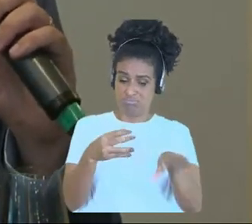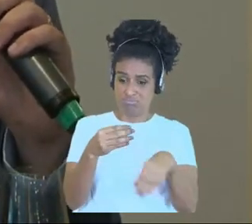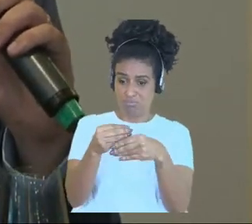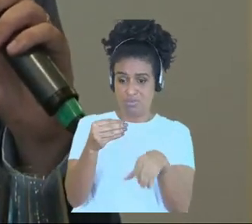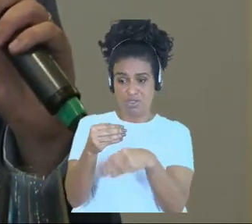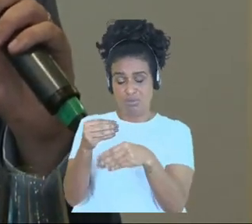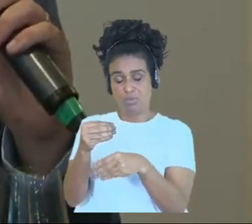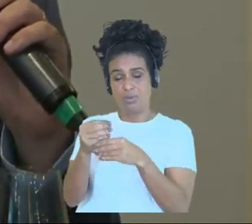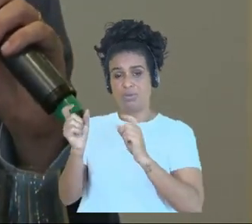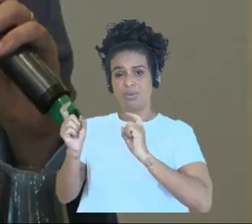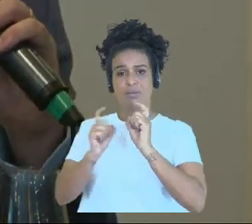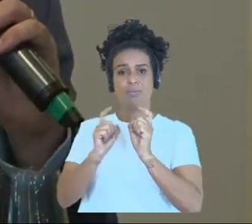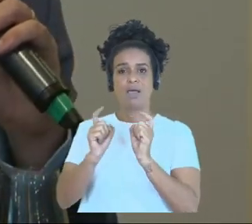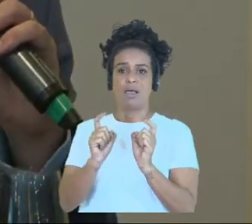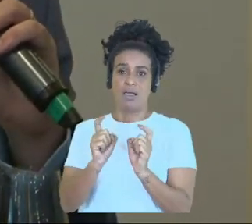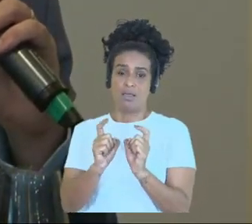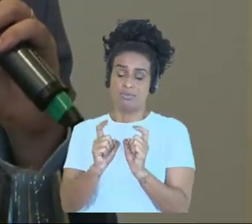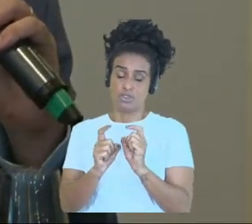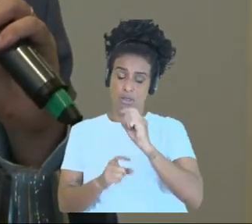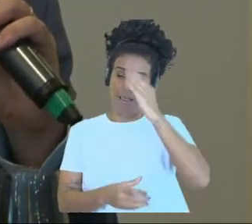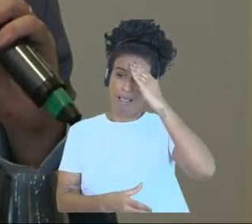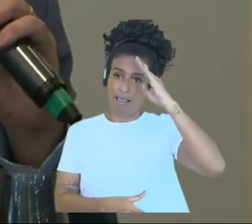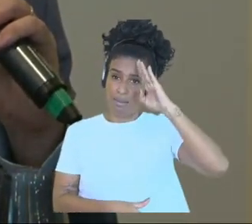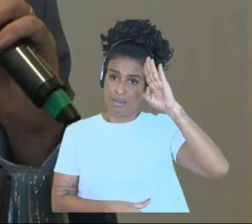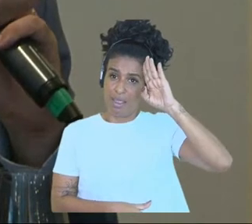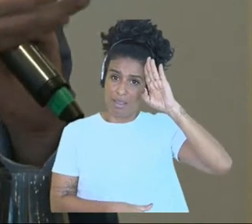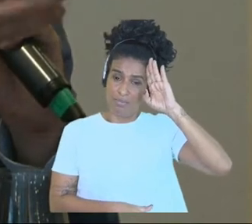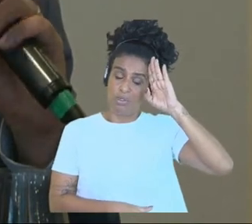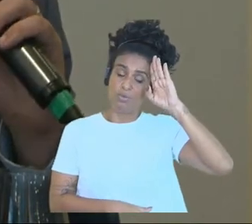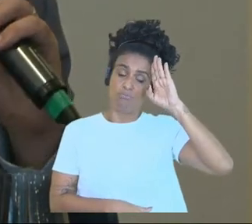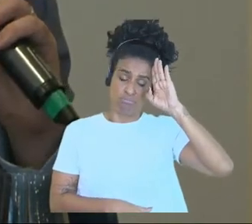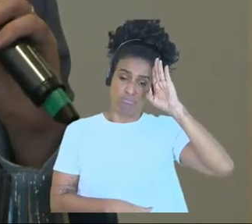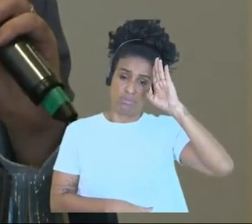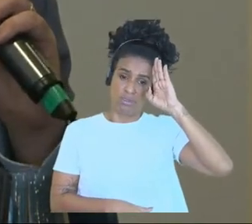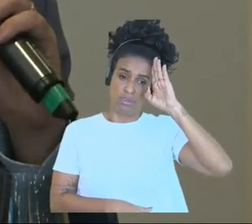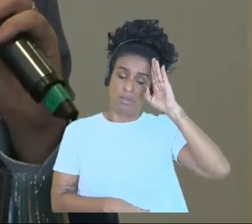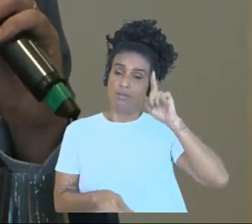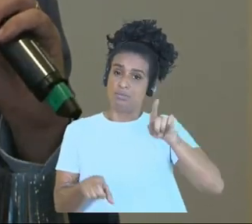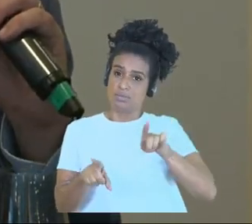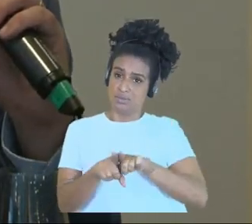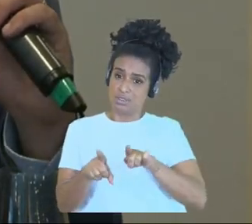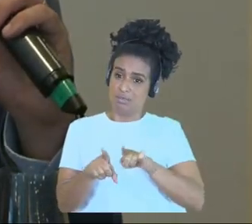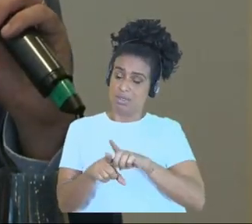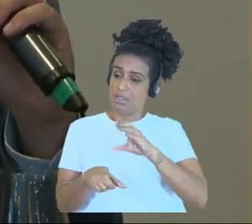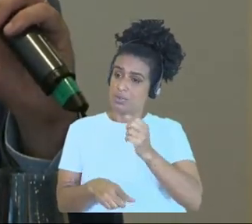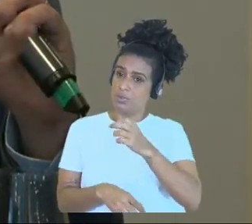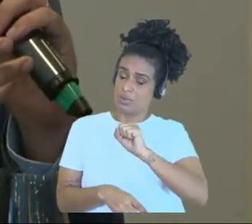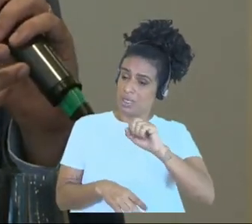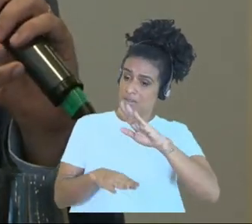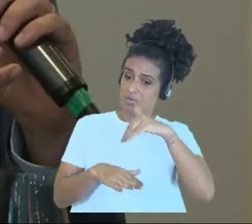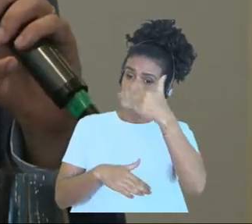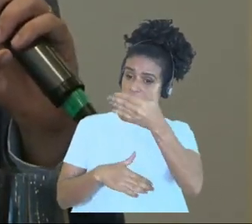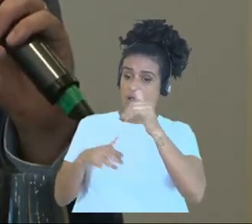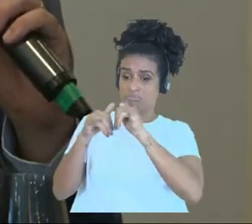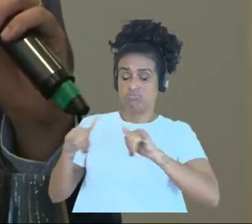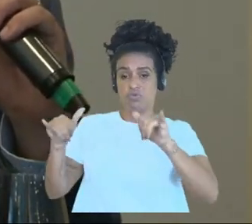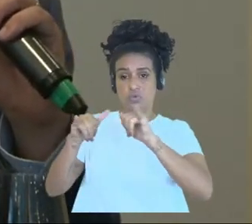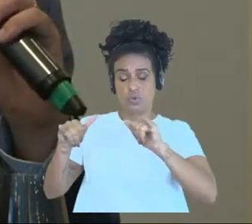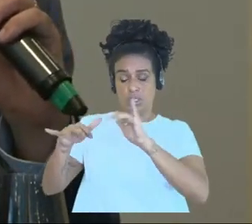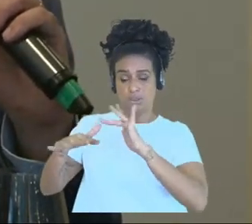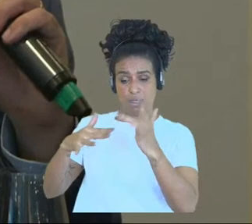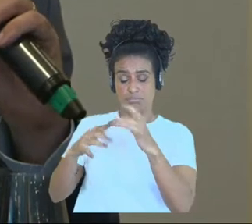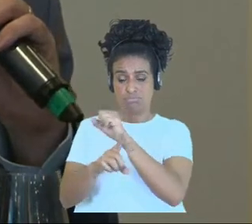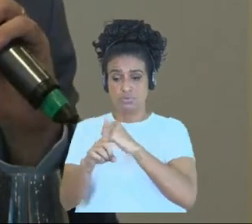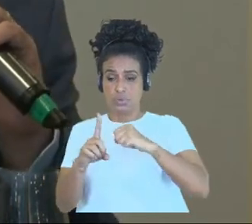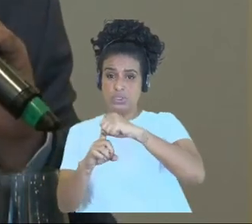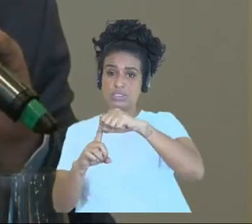para esse debate, não só no plano acadêmico, mas, como o CAS nos proporcionou isso, também no plano do debate público e,